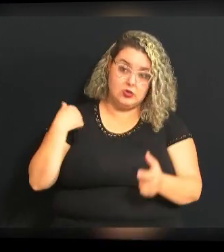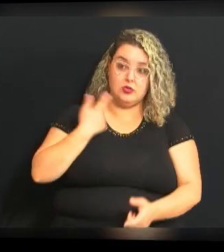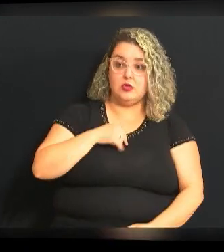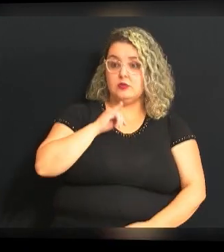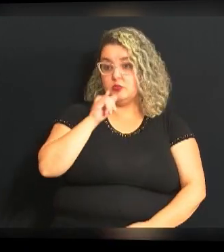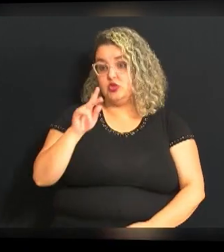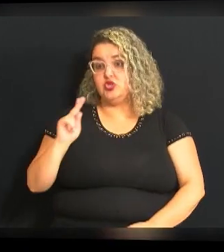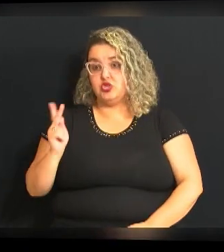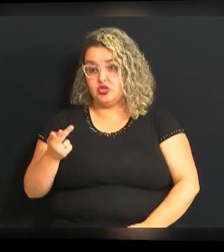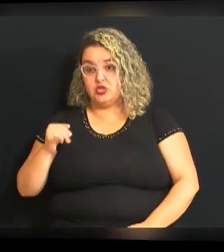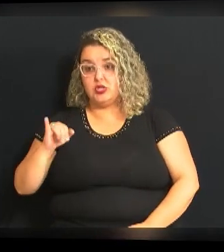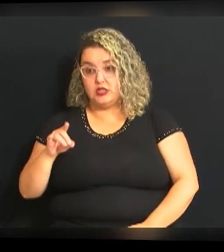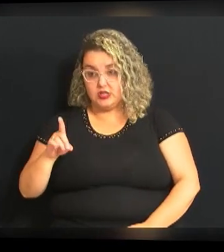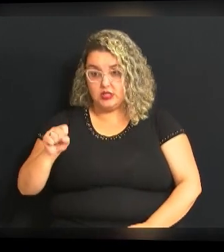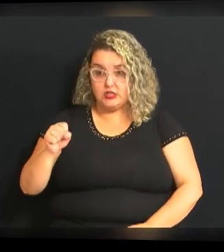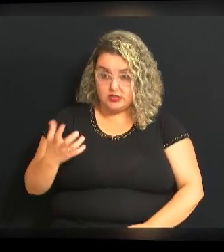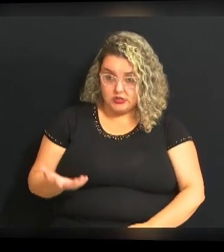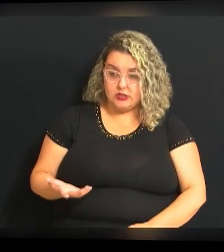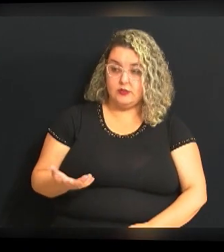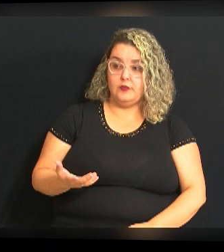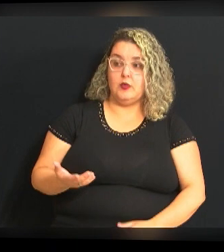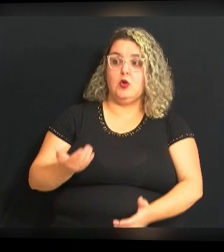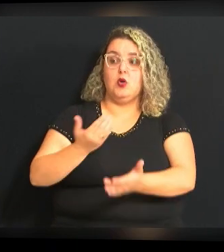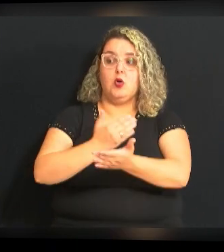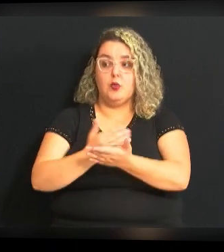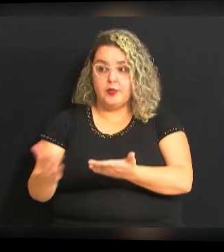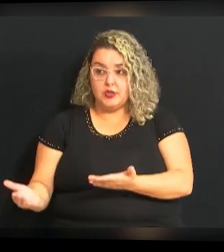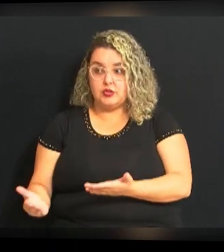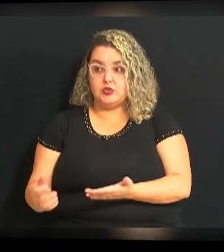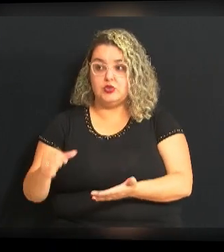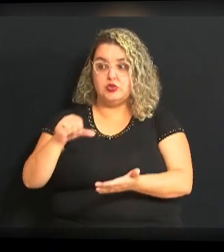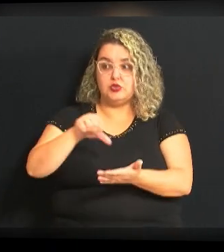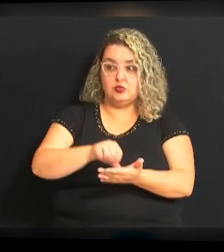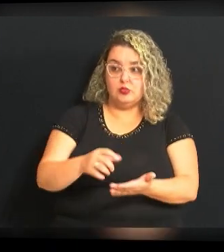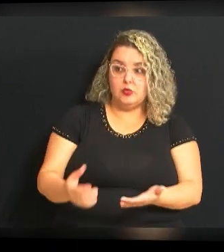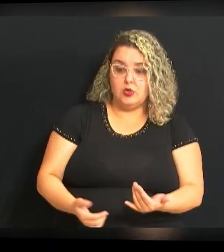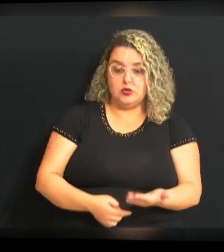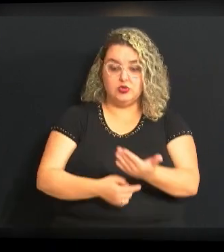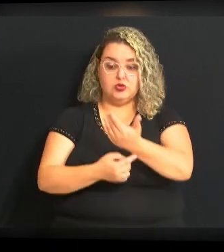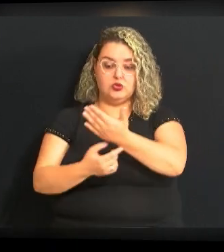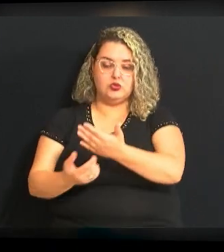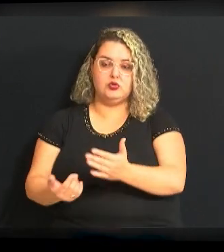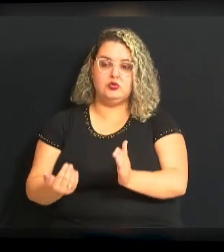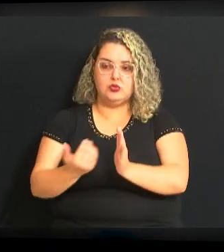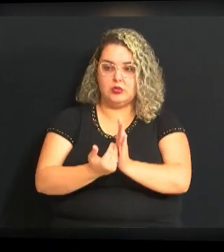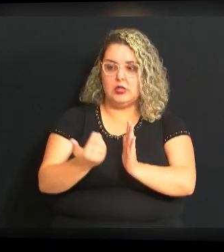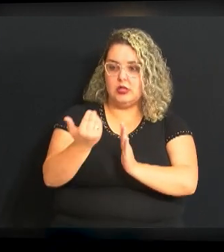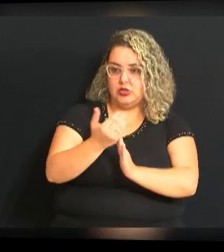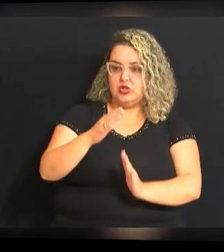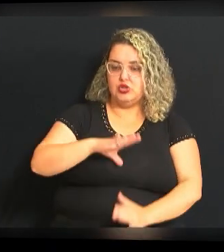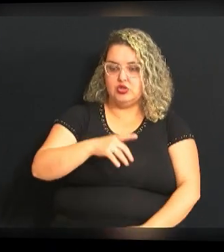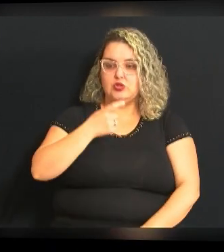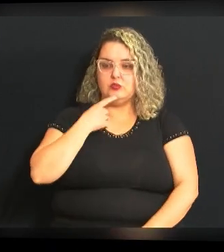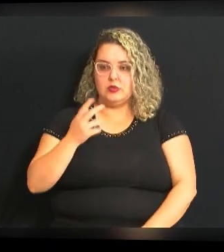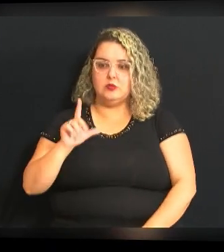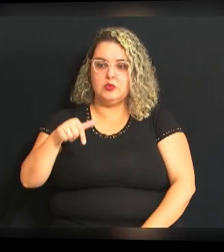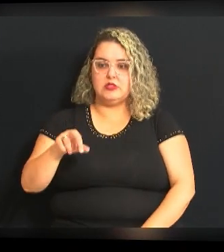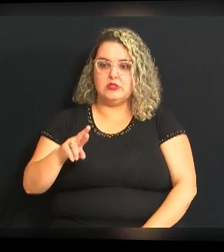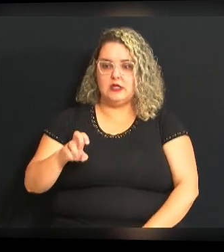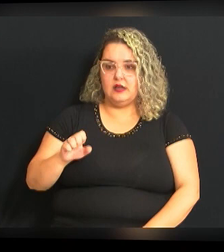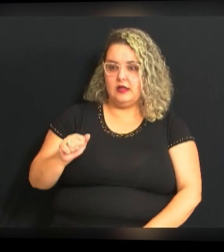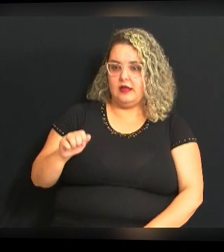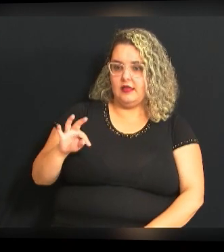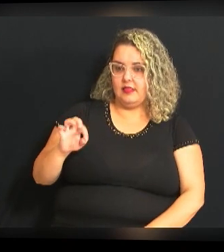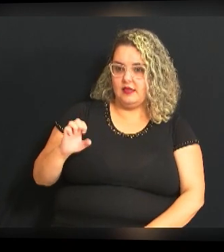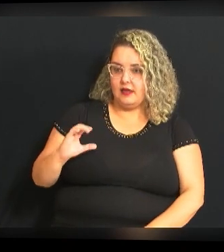de HIDS. Ela começou com o nome de Polo de Alta Tecnologia de Campinas, depois CEATEC, enfim, eu vou contar um pouco dessa